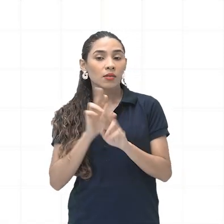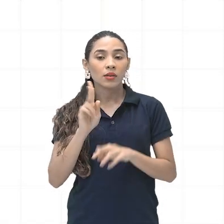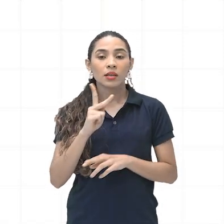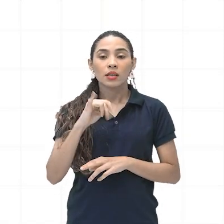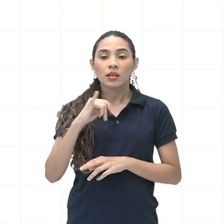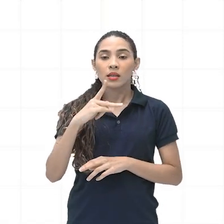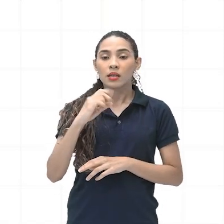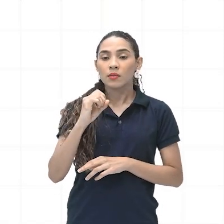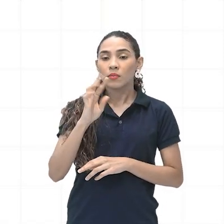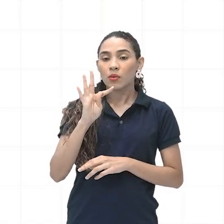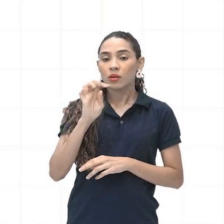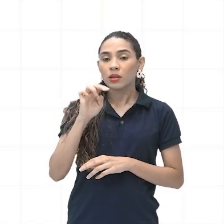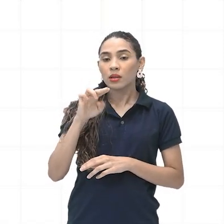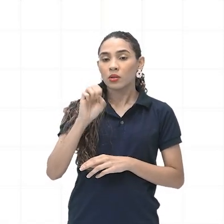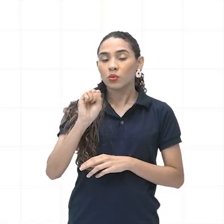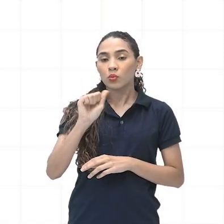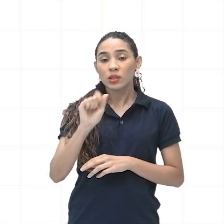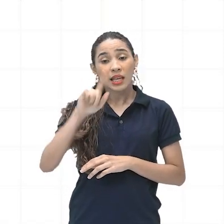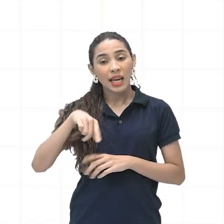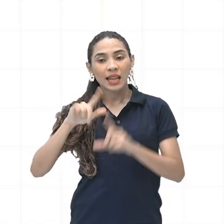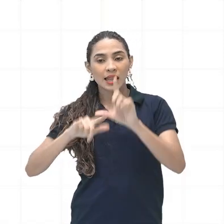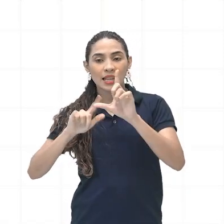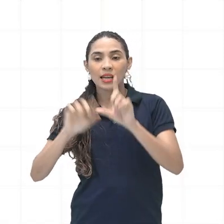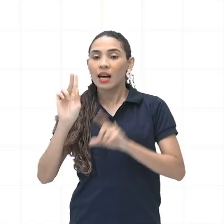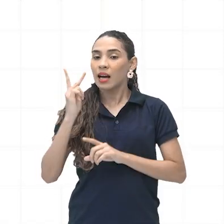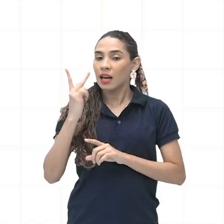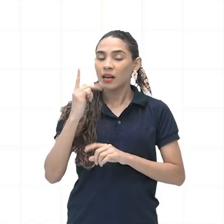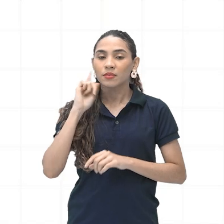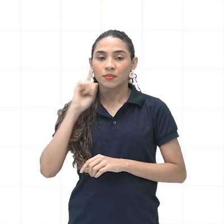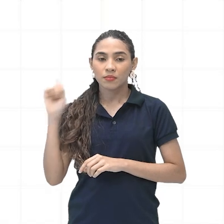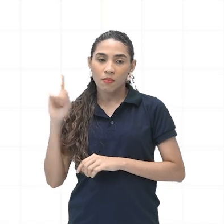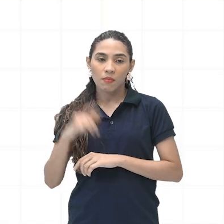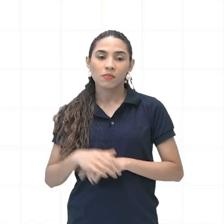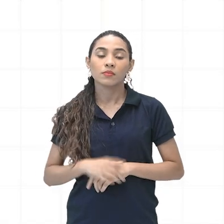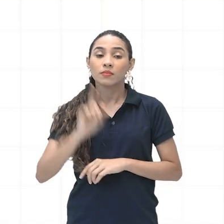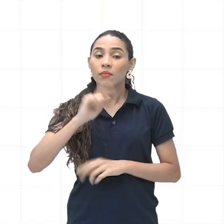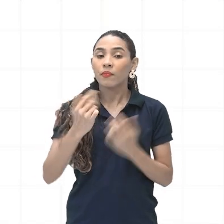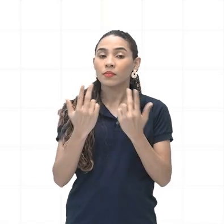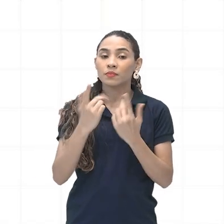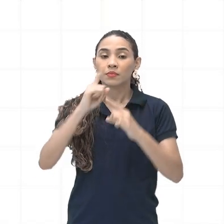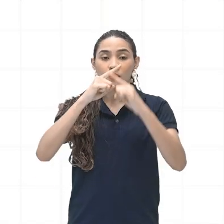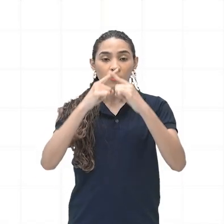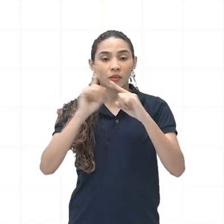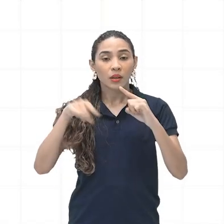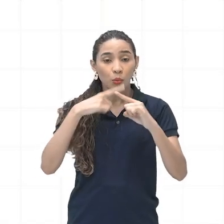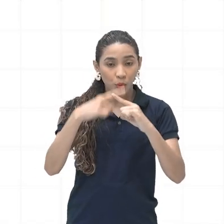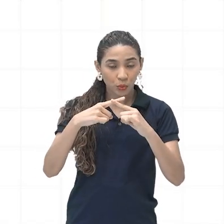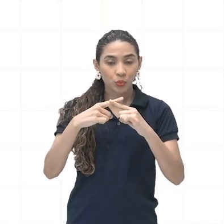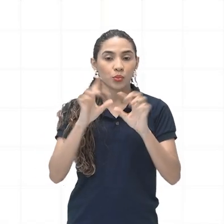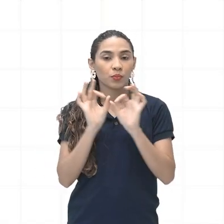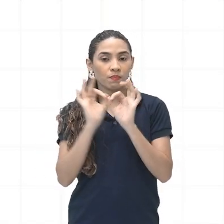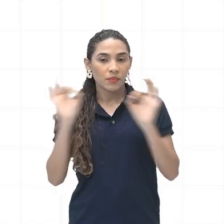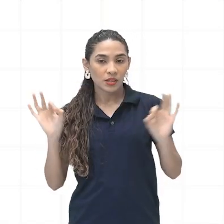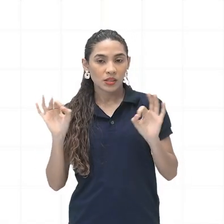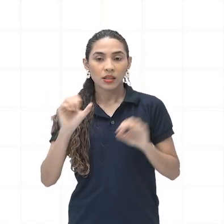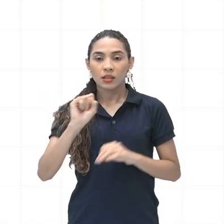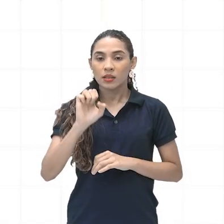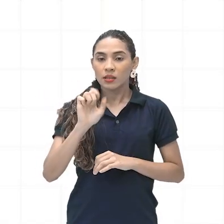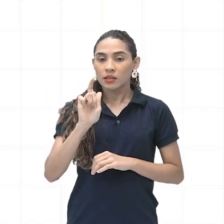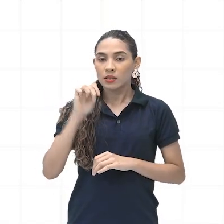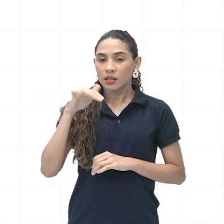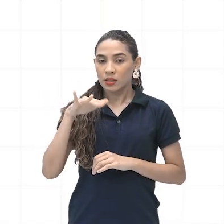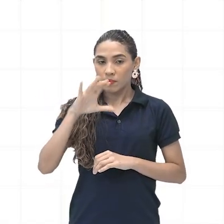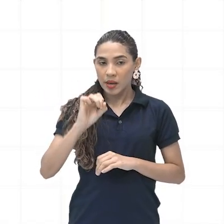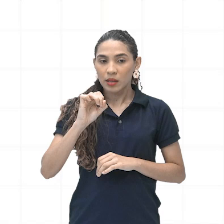hipotenusa, que é aquele Hzinho, certo? Aqui vai ser o nosso H, é igual ao produto das medidas dos